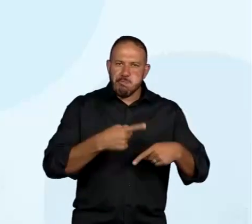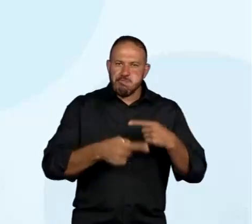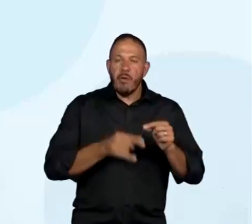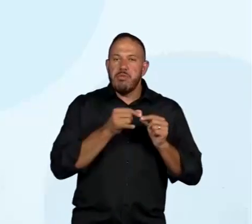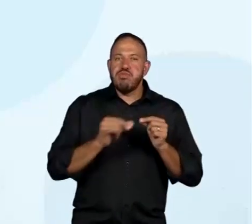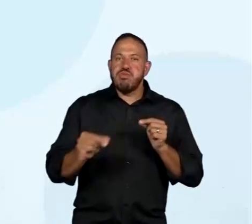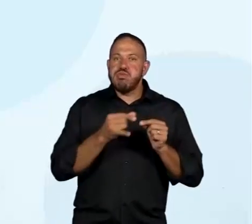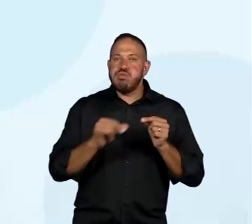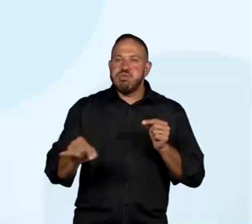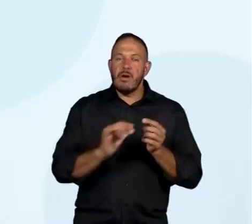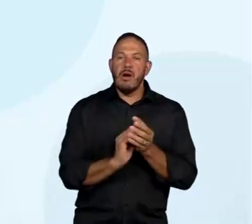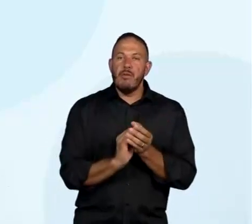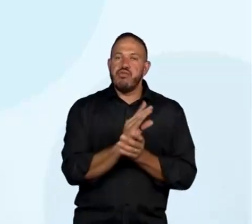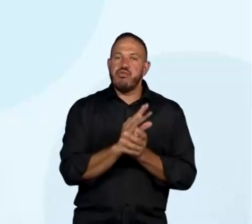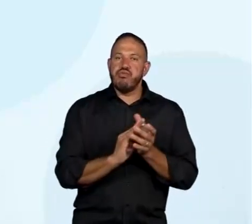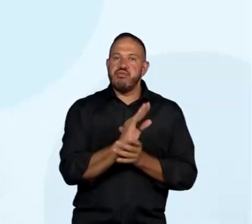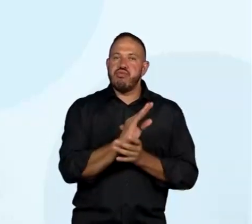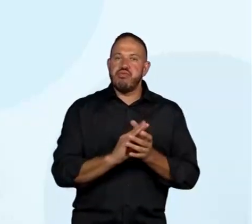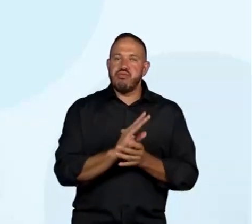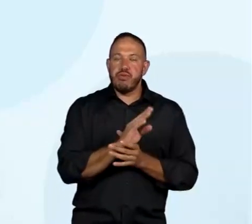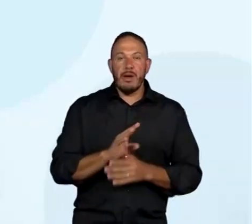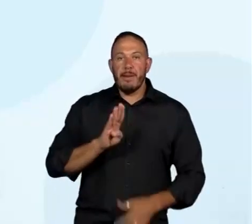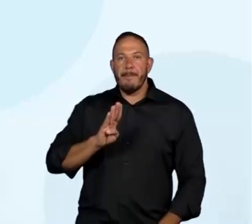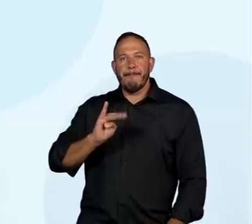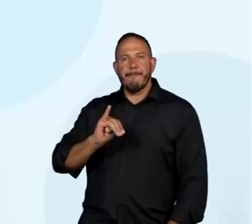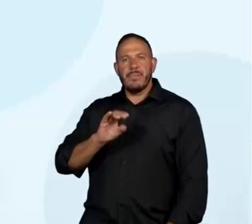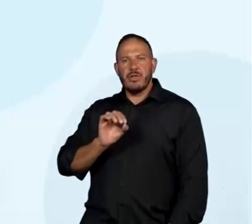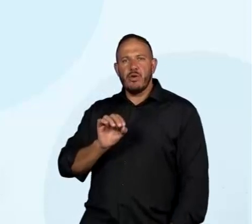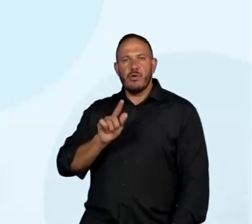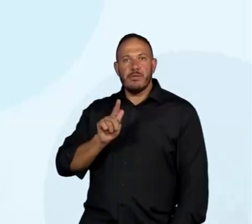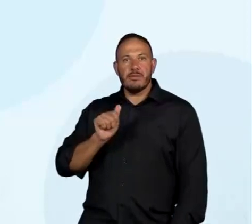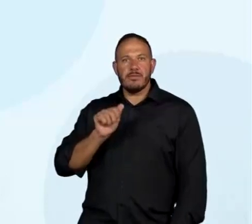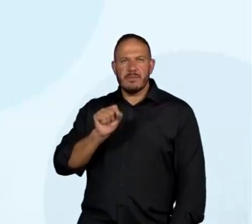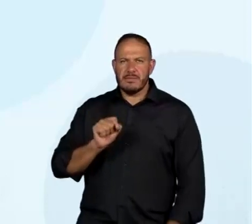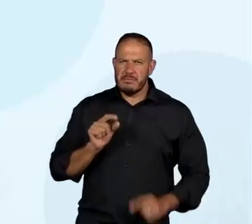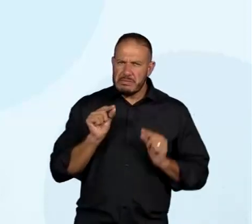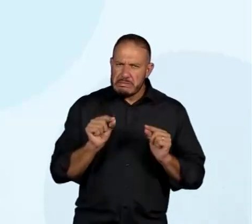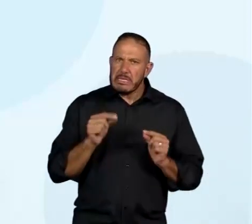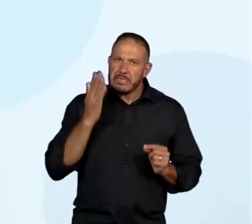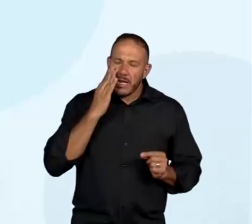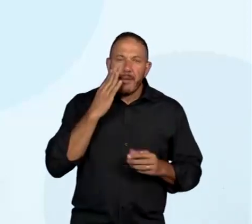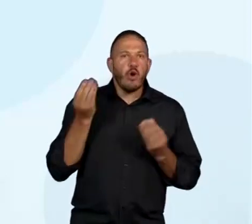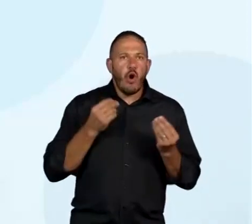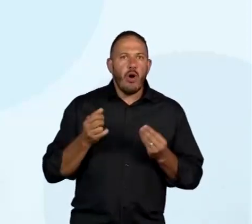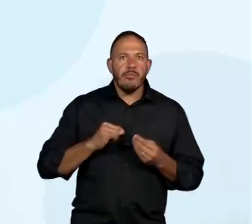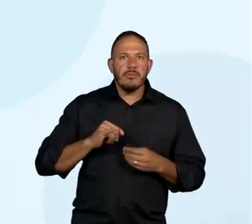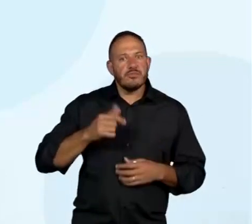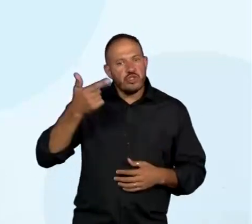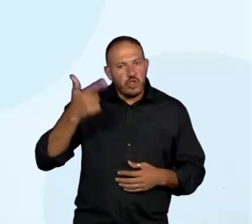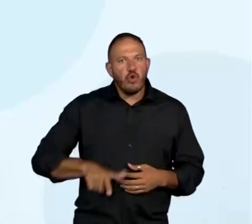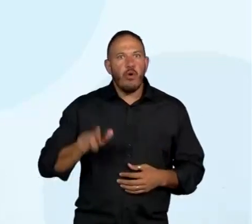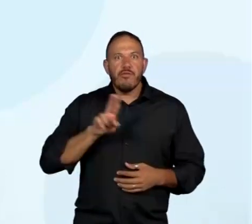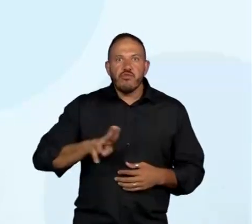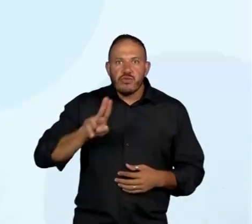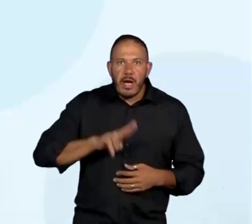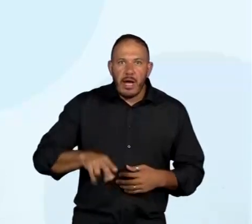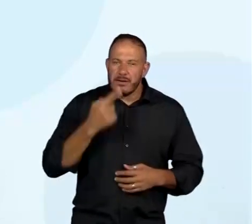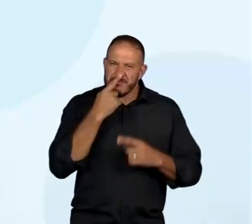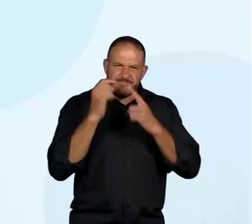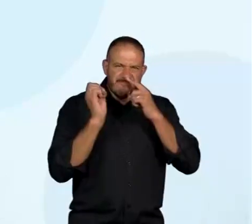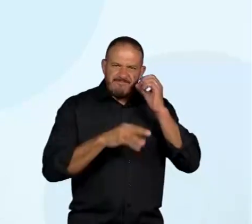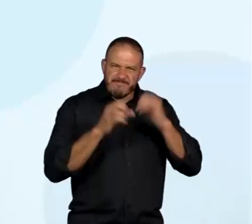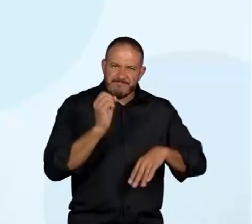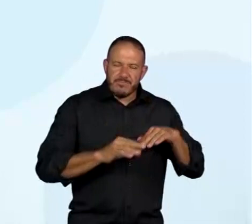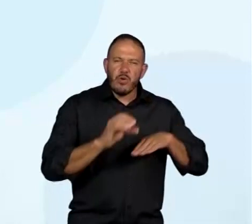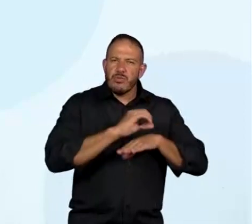o biogás. Mas você sabe como podemos reaproveitar os resíduos orgânicos que